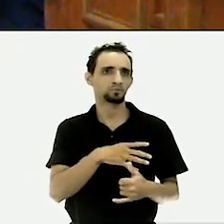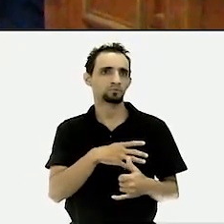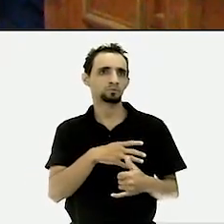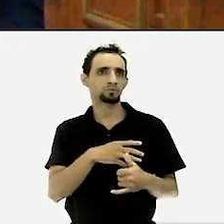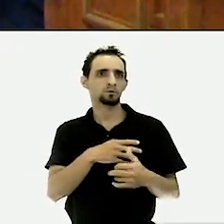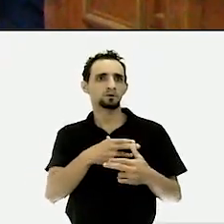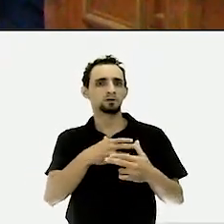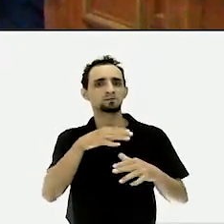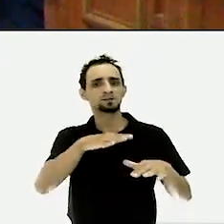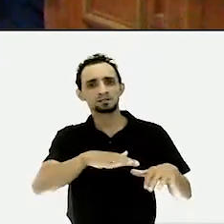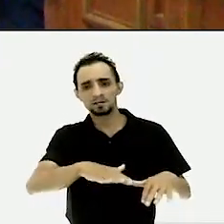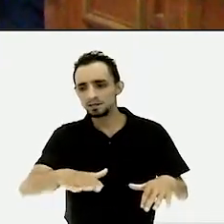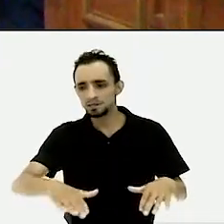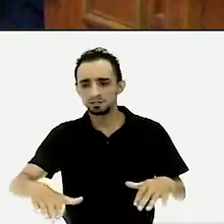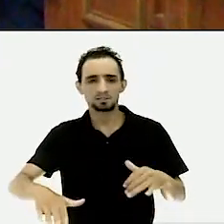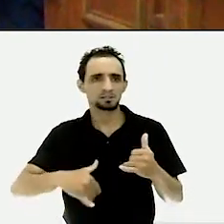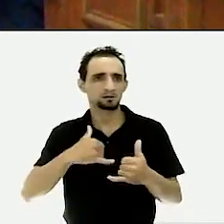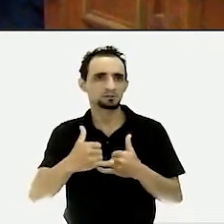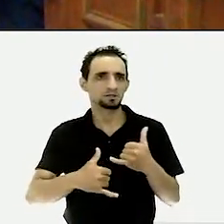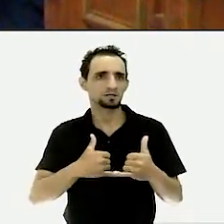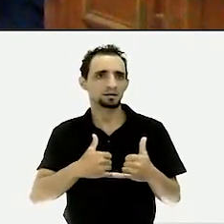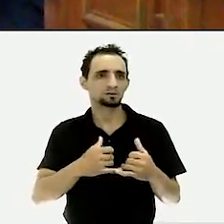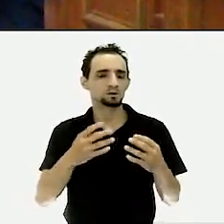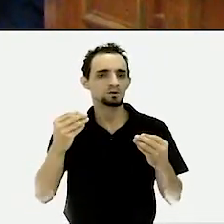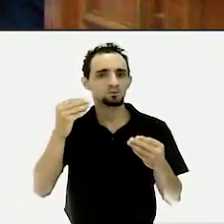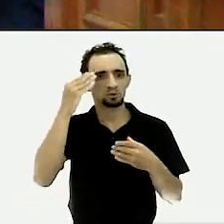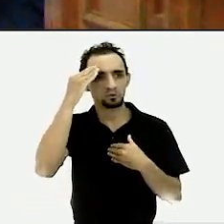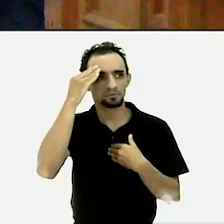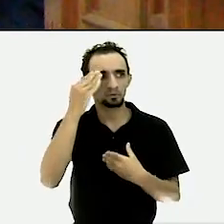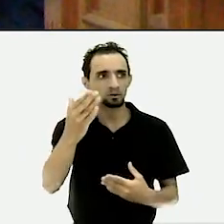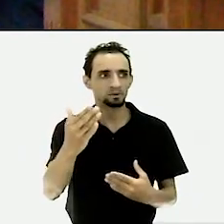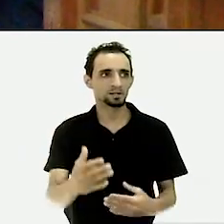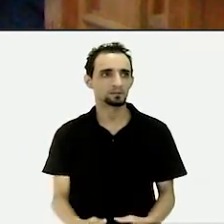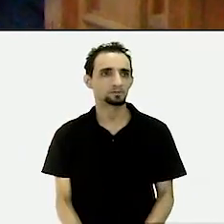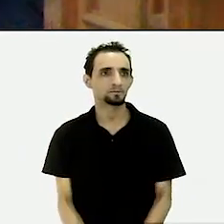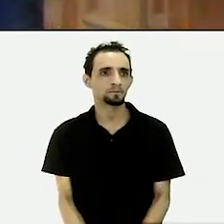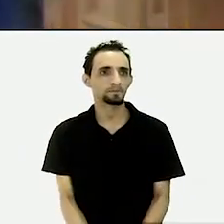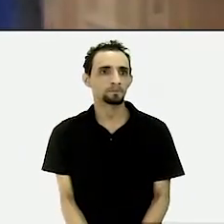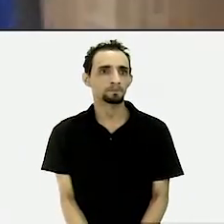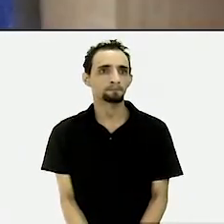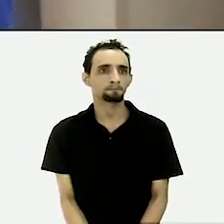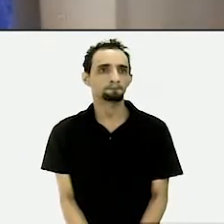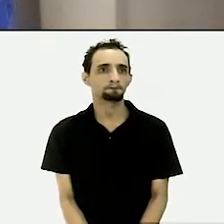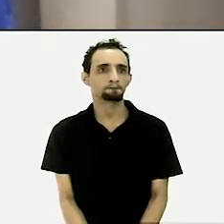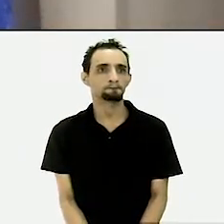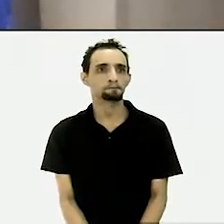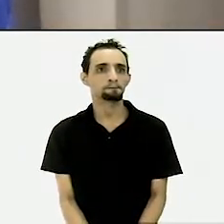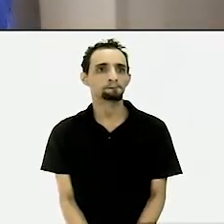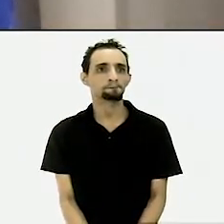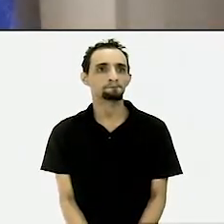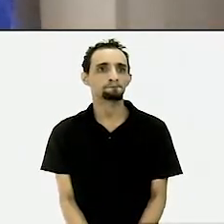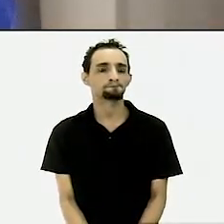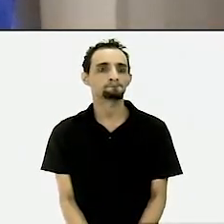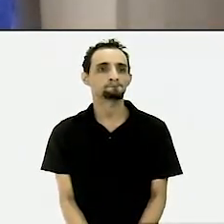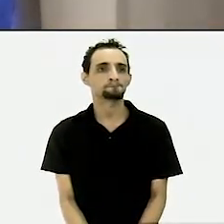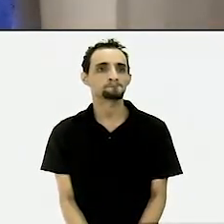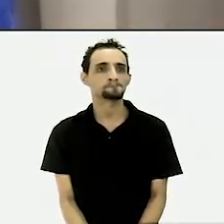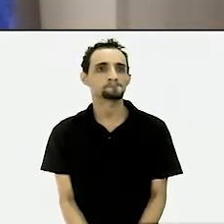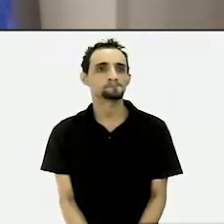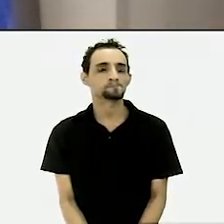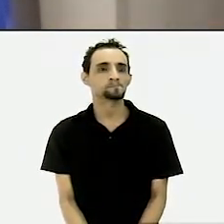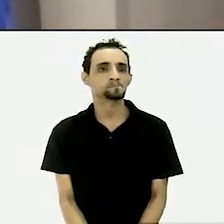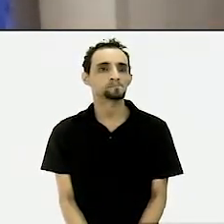família, poder contemplar as coisas de Agudos. Muito obrigado. Obrigado, Cucão. Só para esclarecer aqui, independente do que aconteça, minha